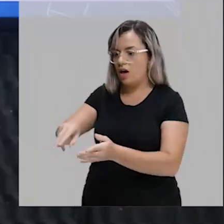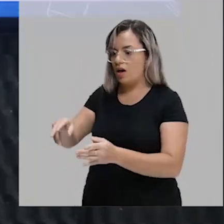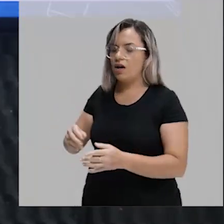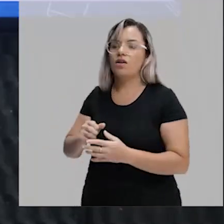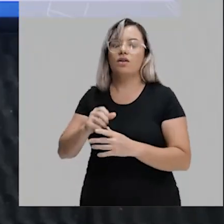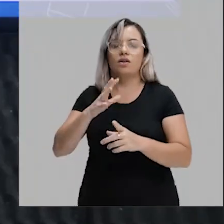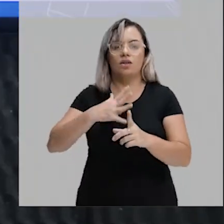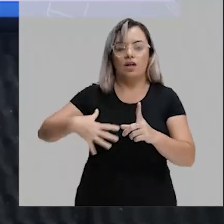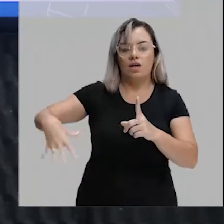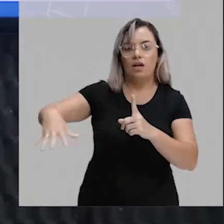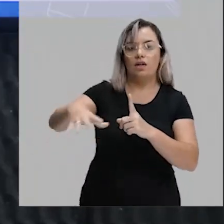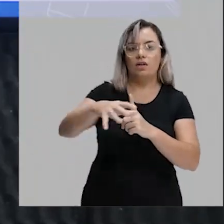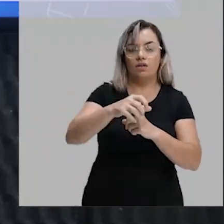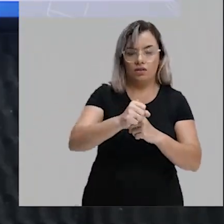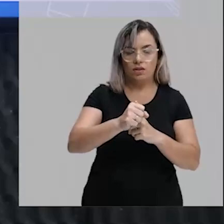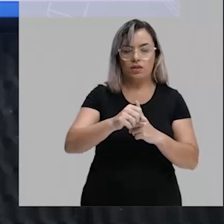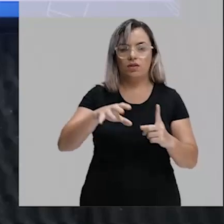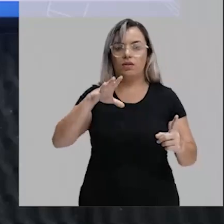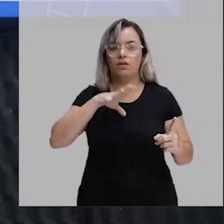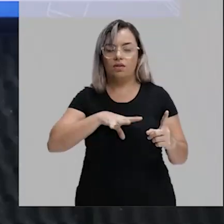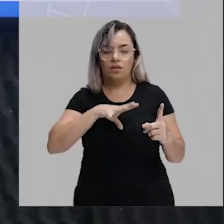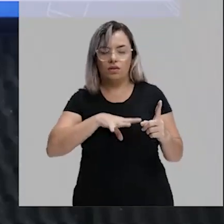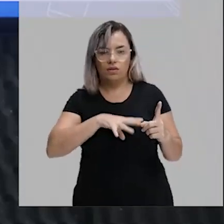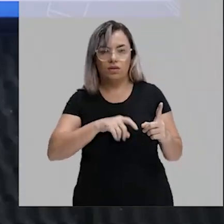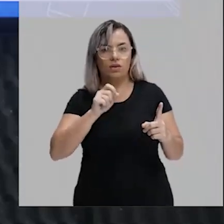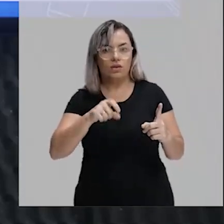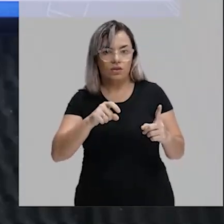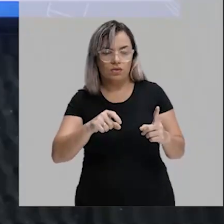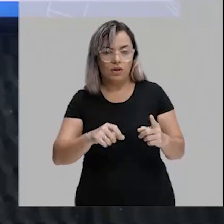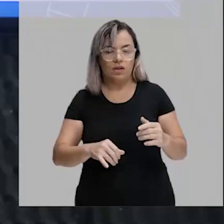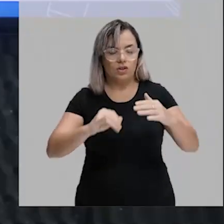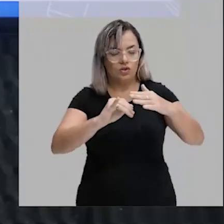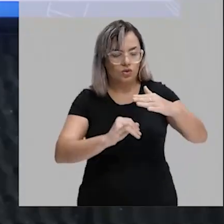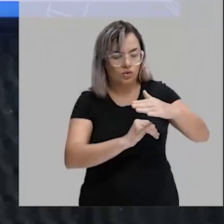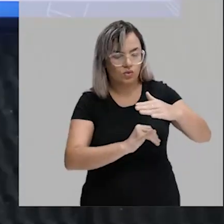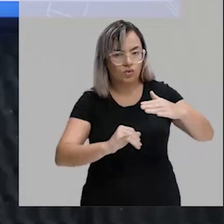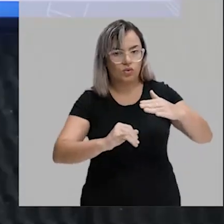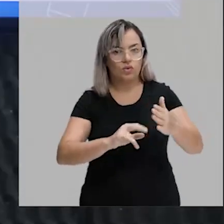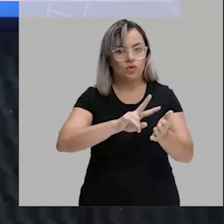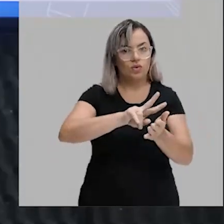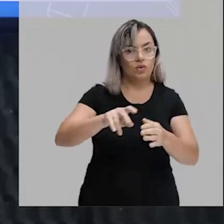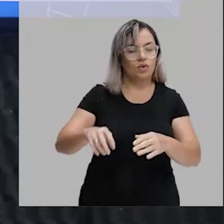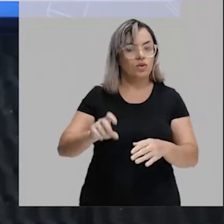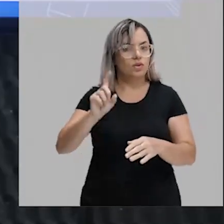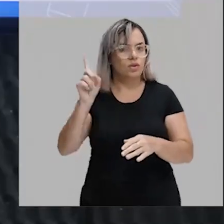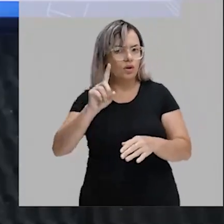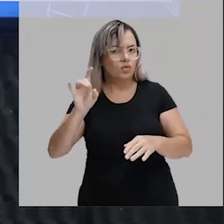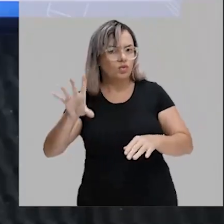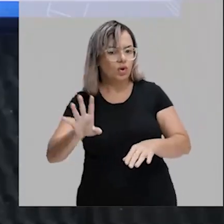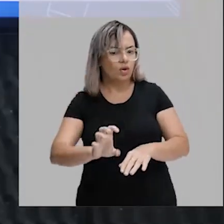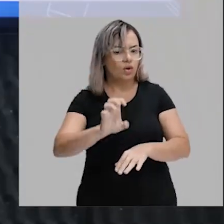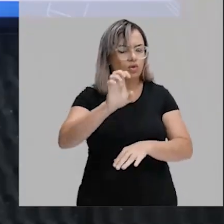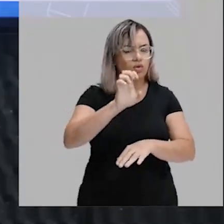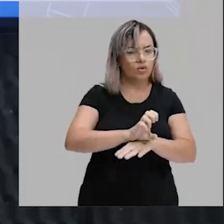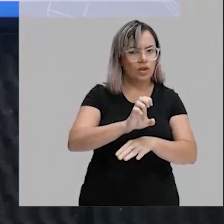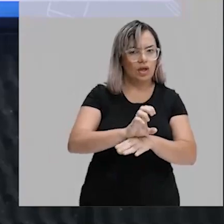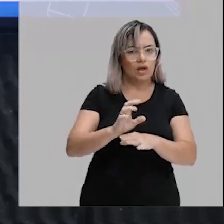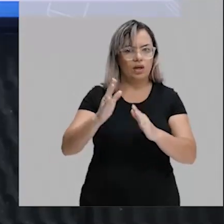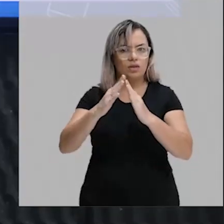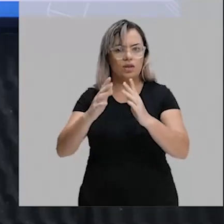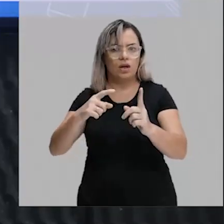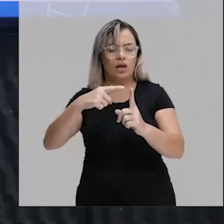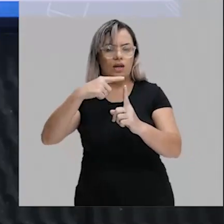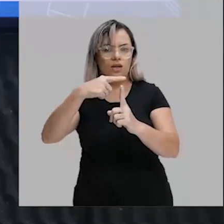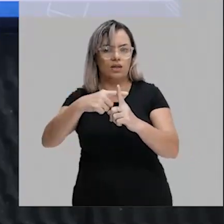portuguesa. Ele vai oportunizar diversas instituições, não só o Estado, a Igreja, não só os setores da